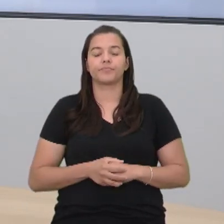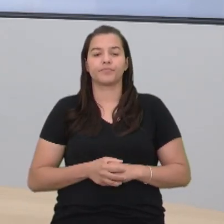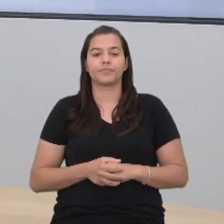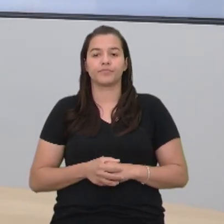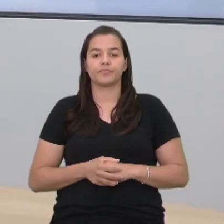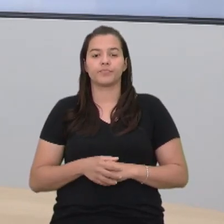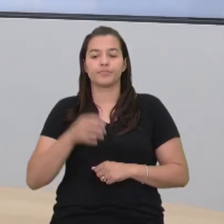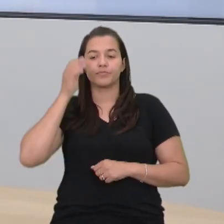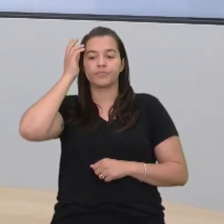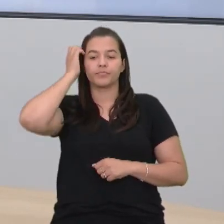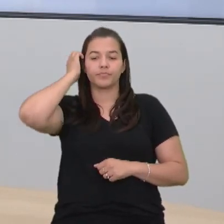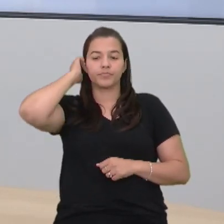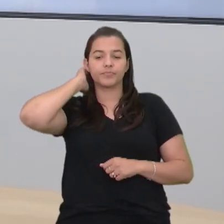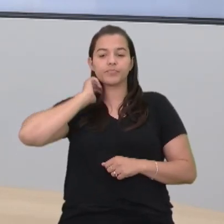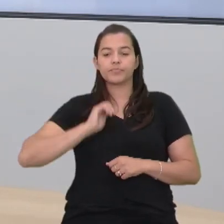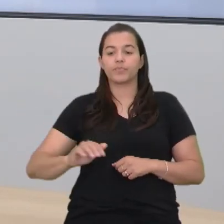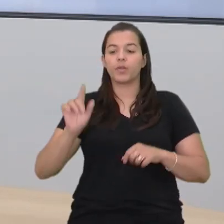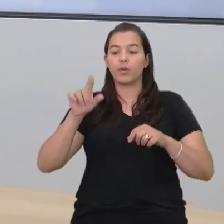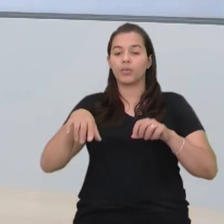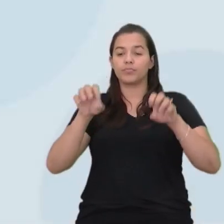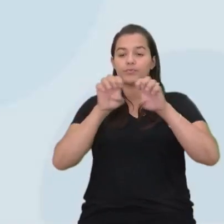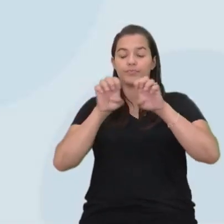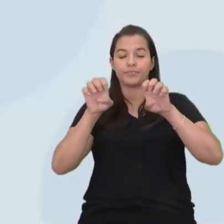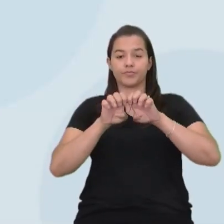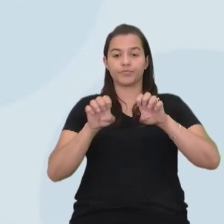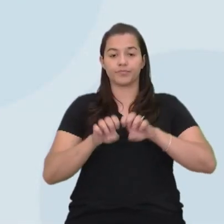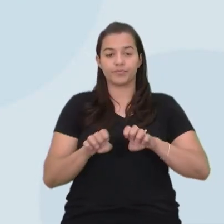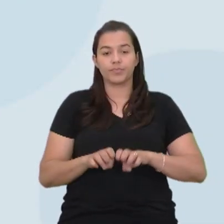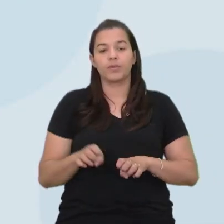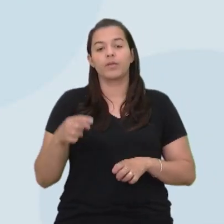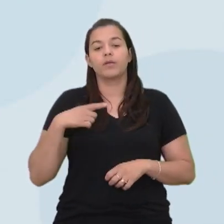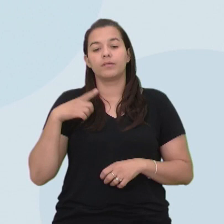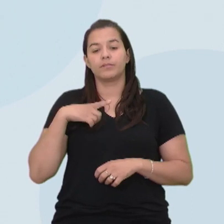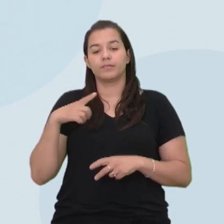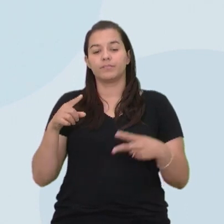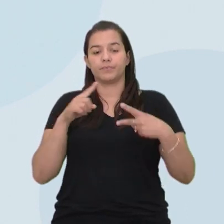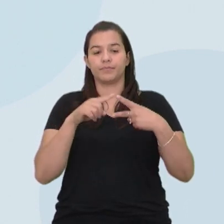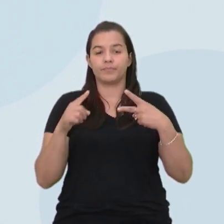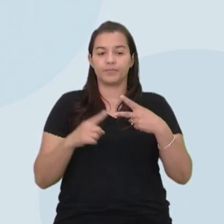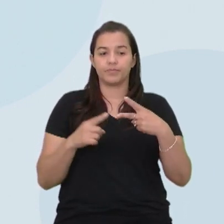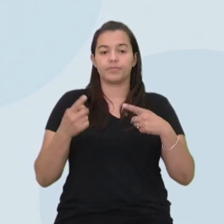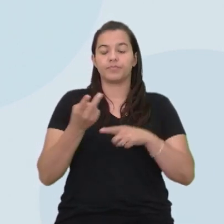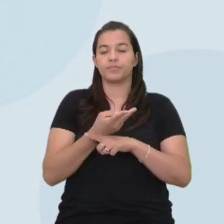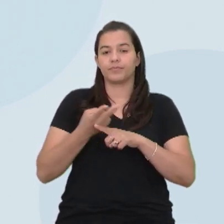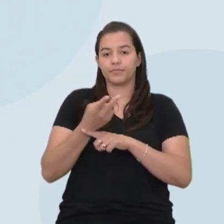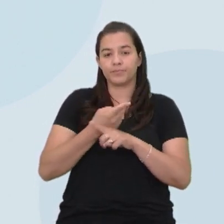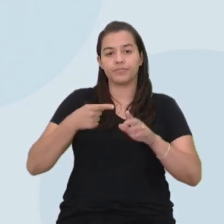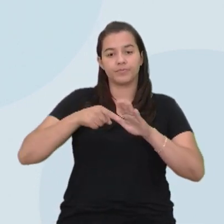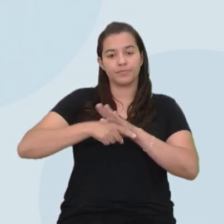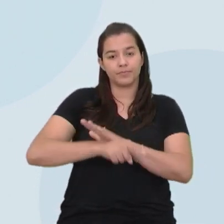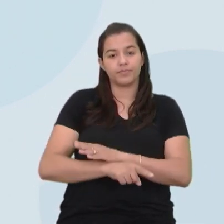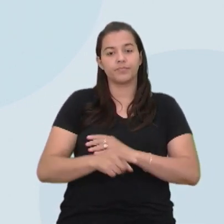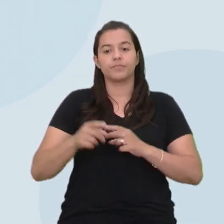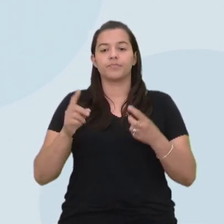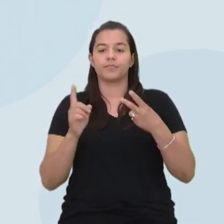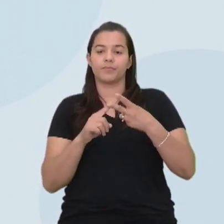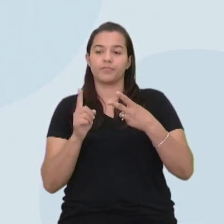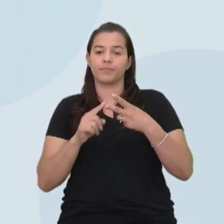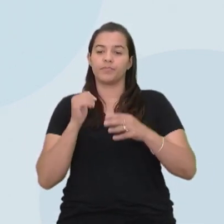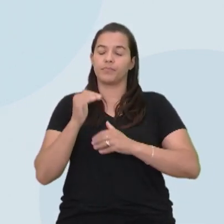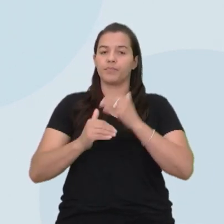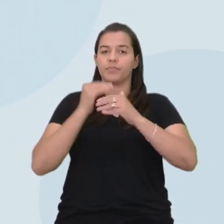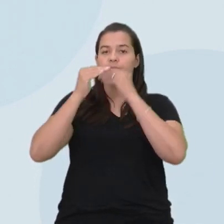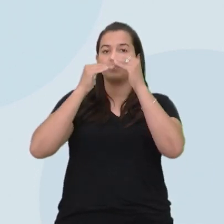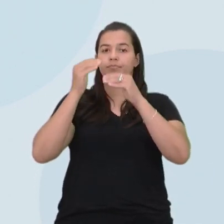Scratch. Muito bem, eixo estruturante. Nosso componente tem 2, investigação científica, que é a lupa, e processos criativos,